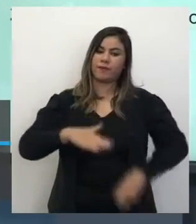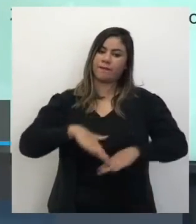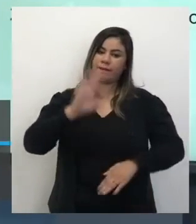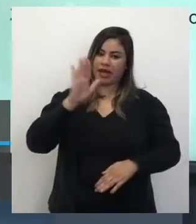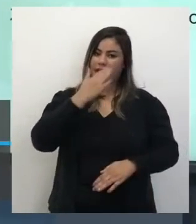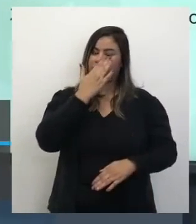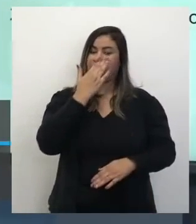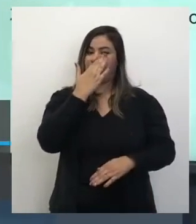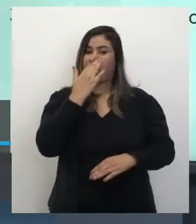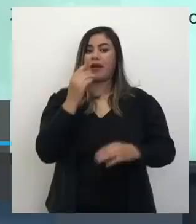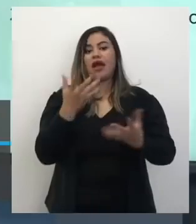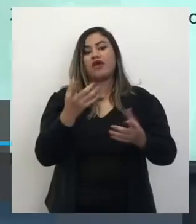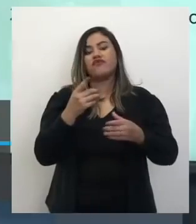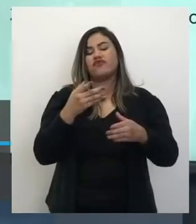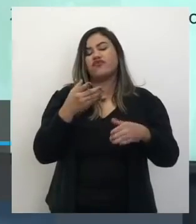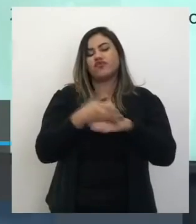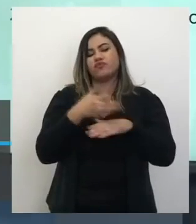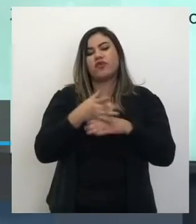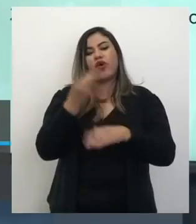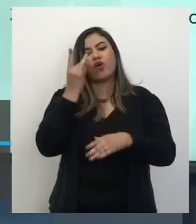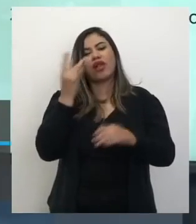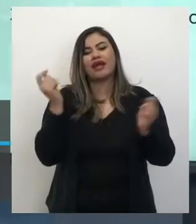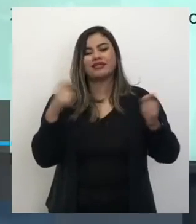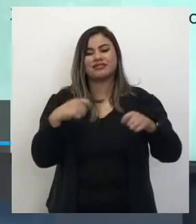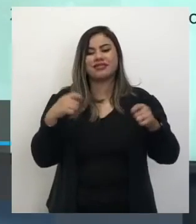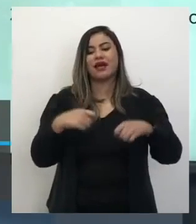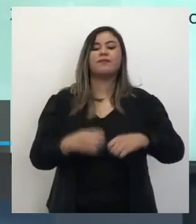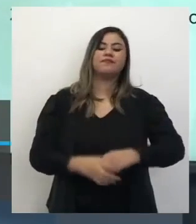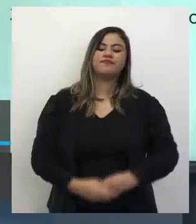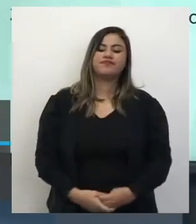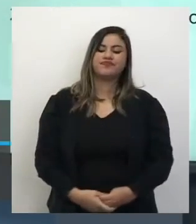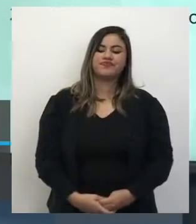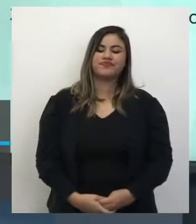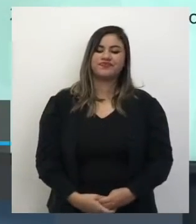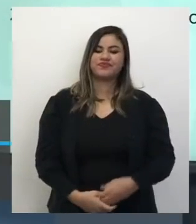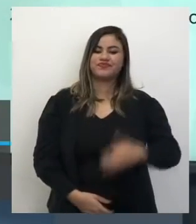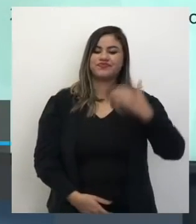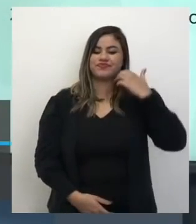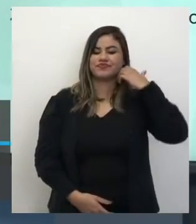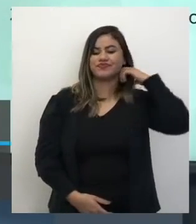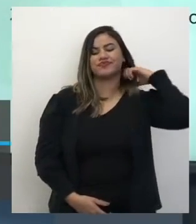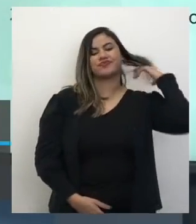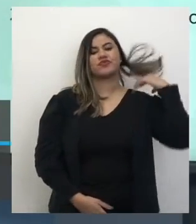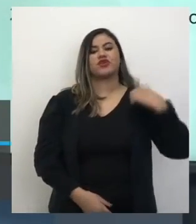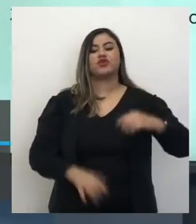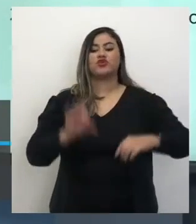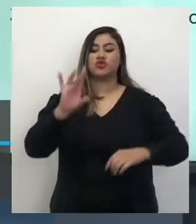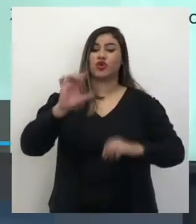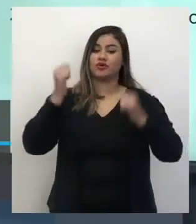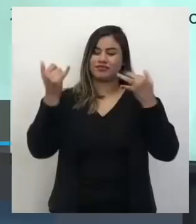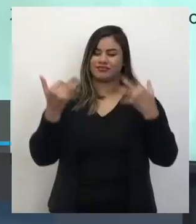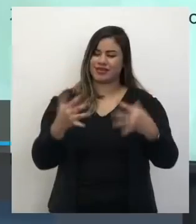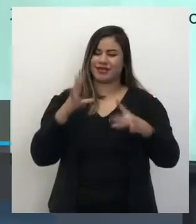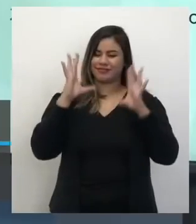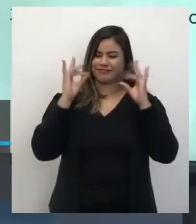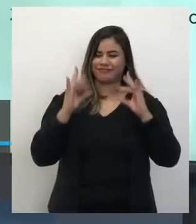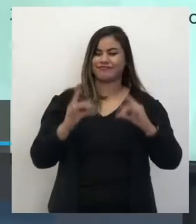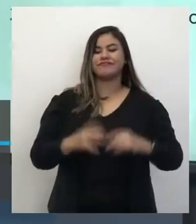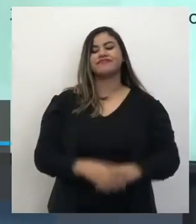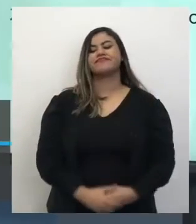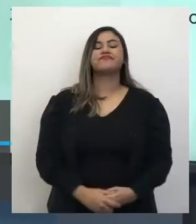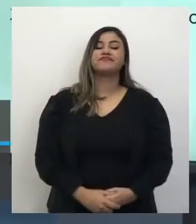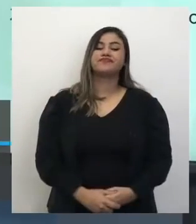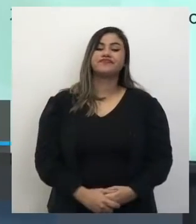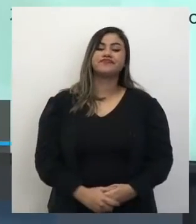você participa online, tá, disso, você não precisa fazer outra coisa. Então, vamos lá, só para complementar o que seria essa Nutrinet Brasil.